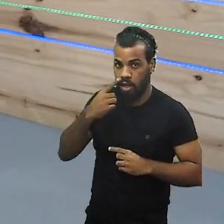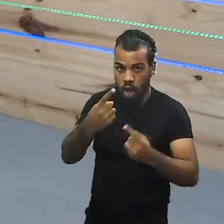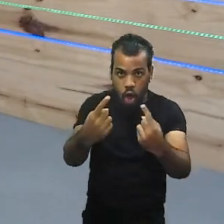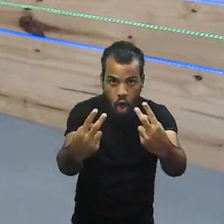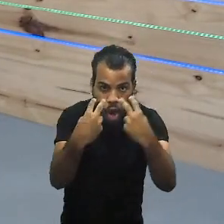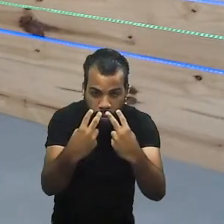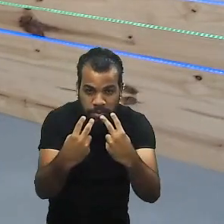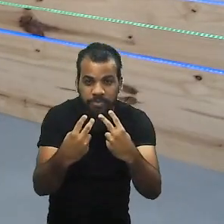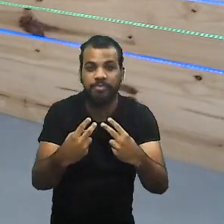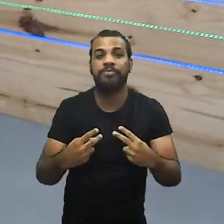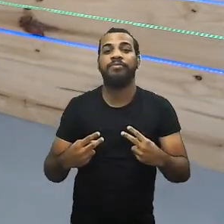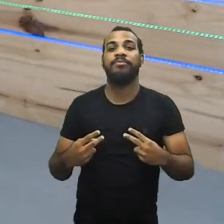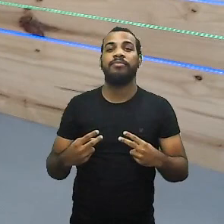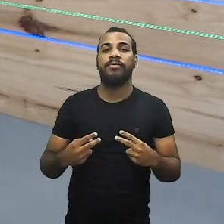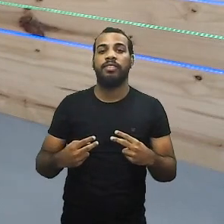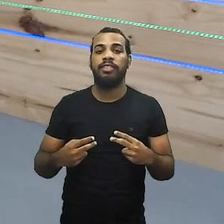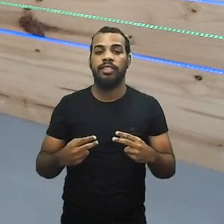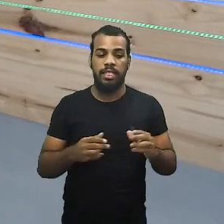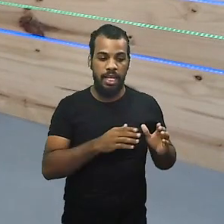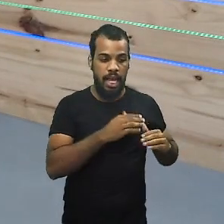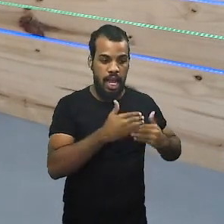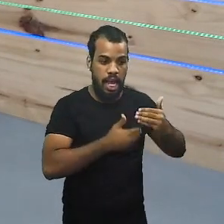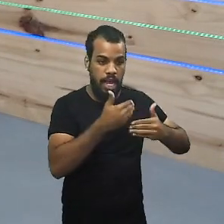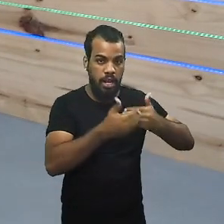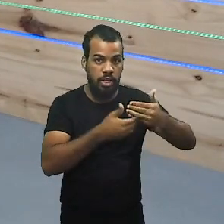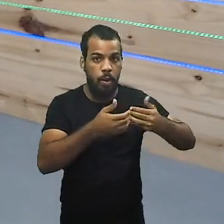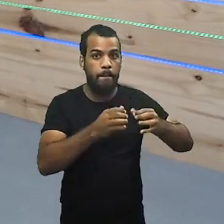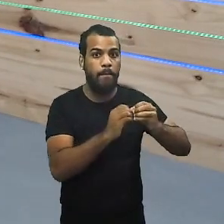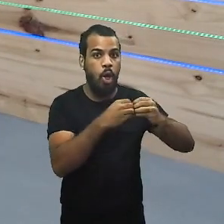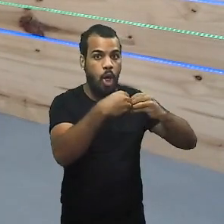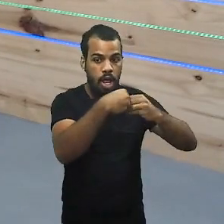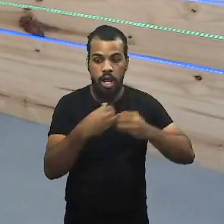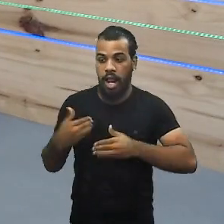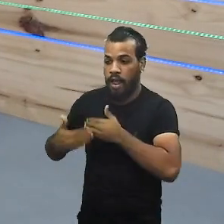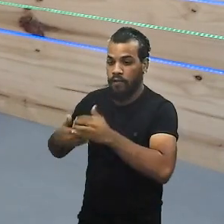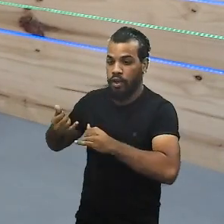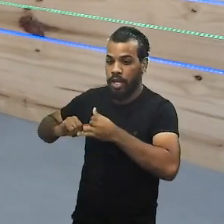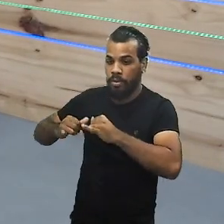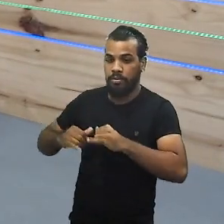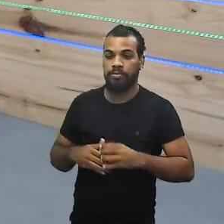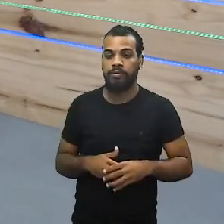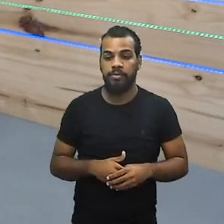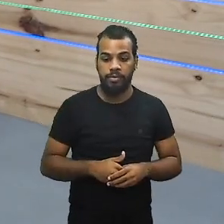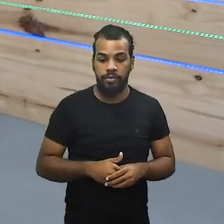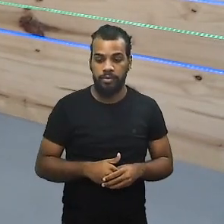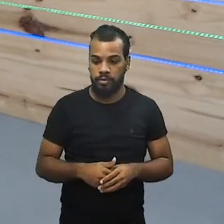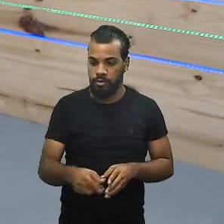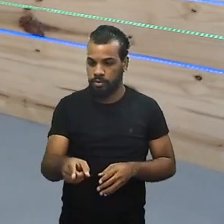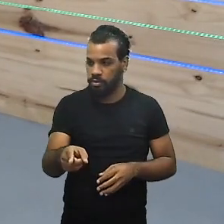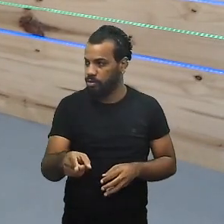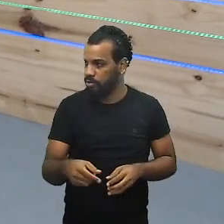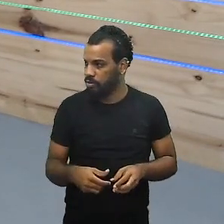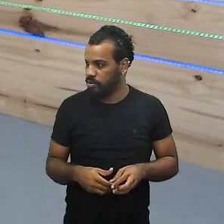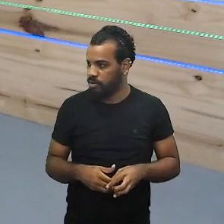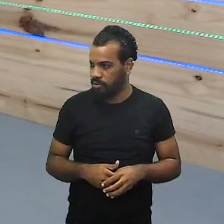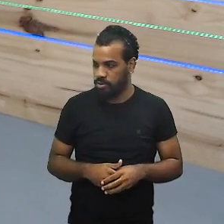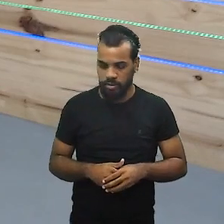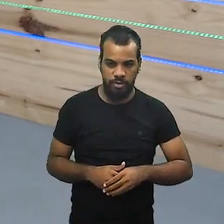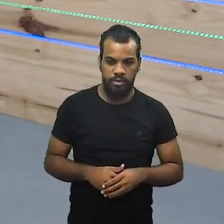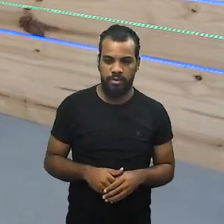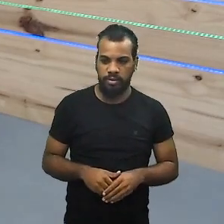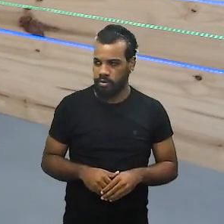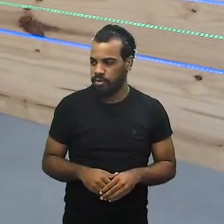mim. Da evolução molecular ou da evolução química. Eu disse a vocês que, segundo a evolução molecular, os seres vivos eles